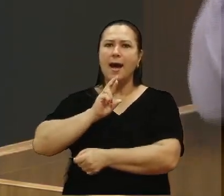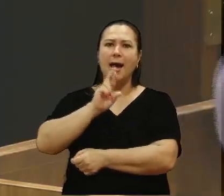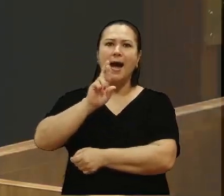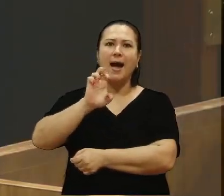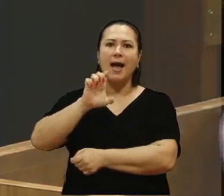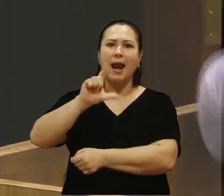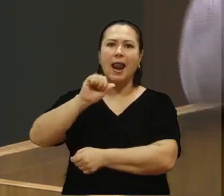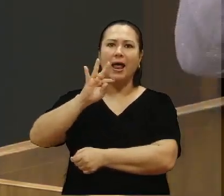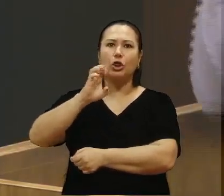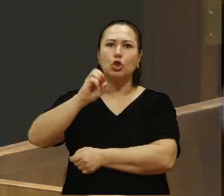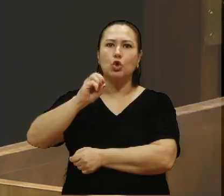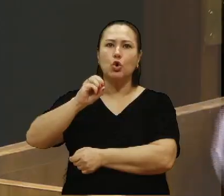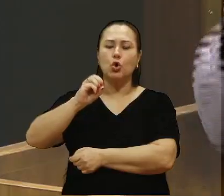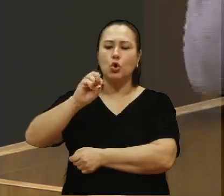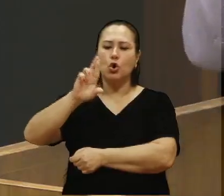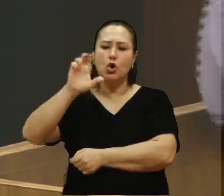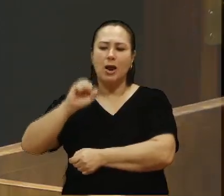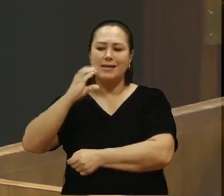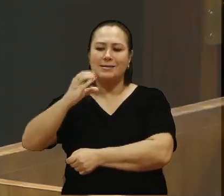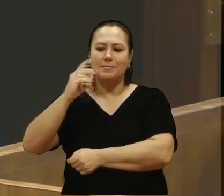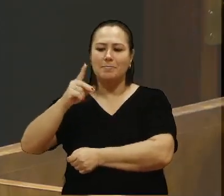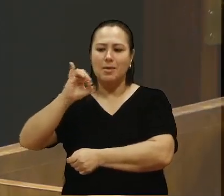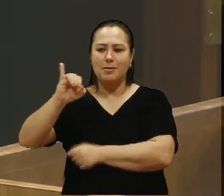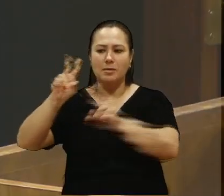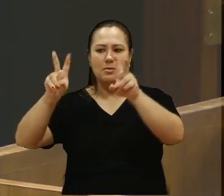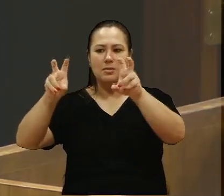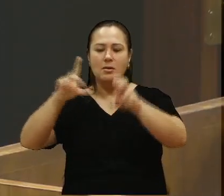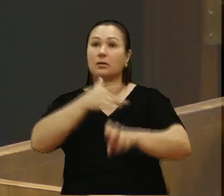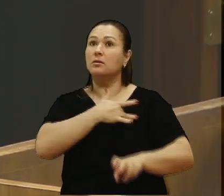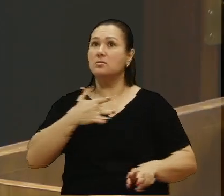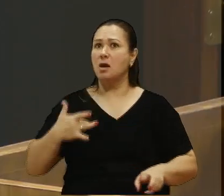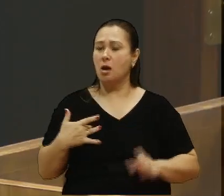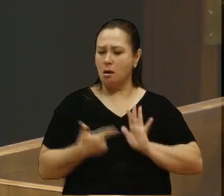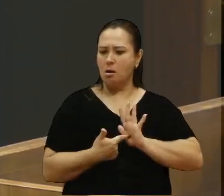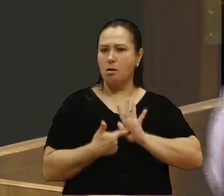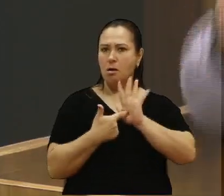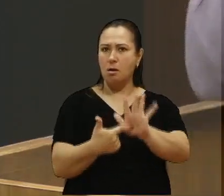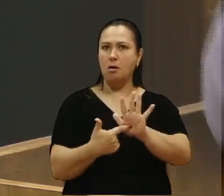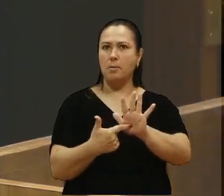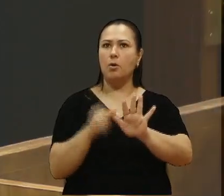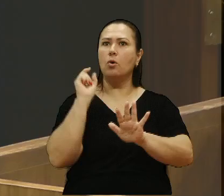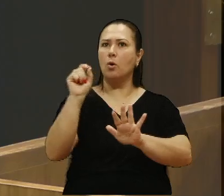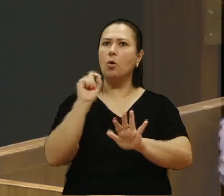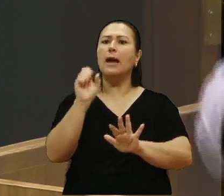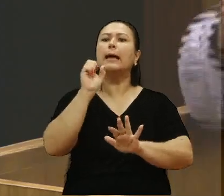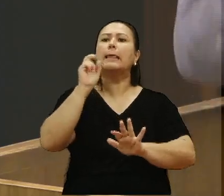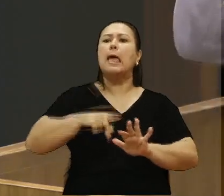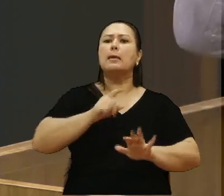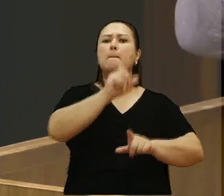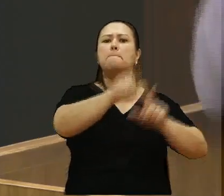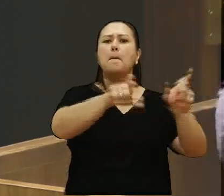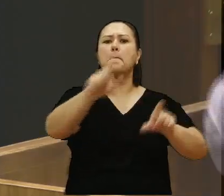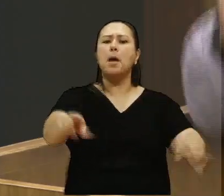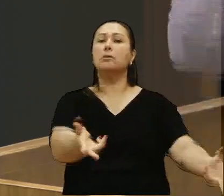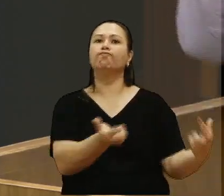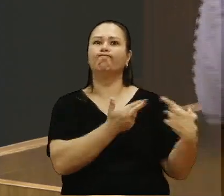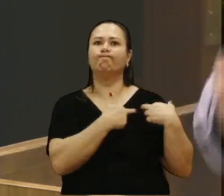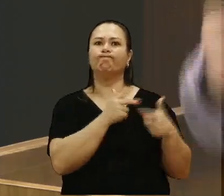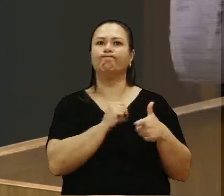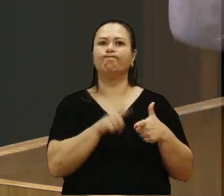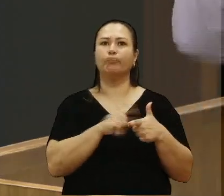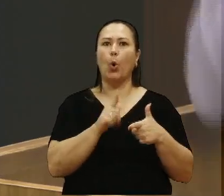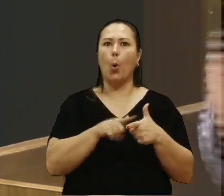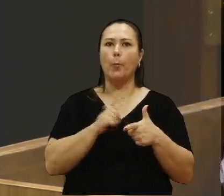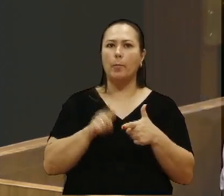uma CPI do tema da saúde, que apresentou responsáveis dos problemas